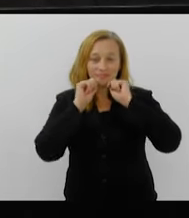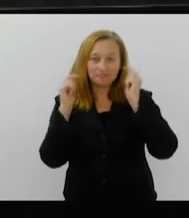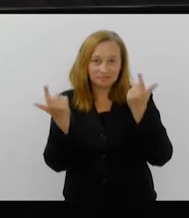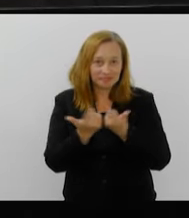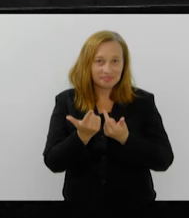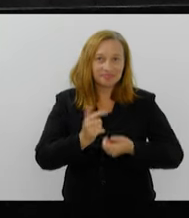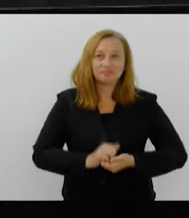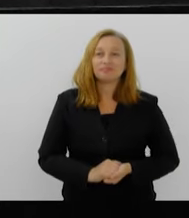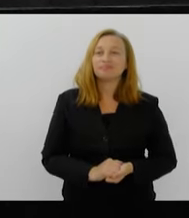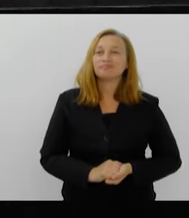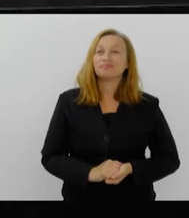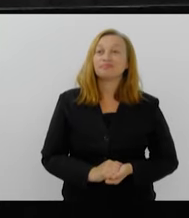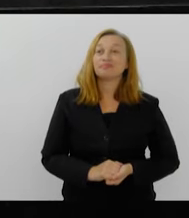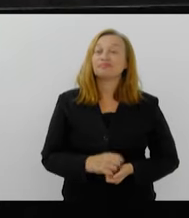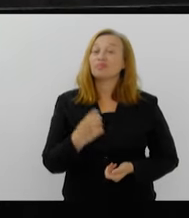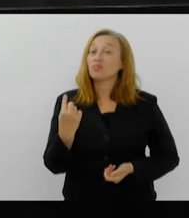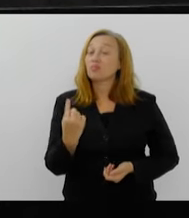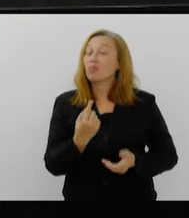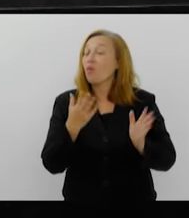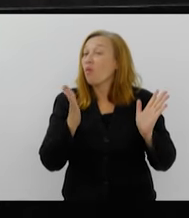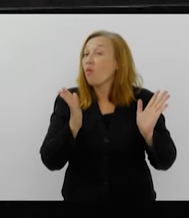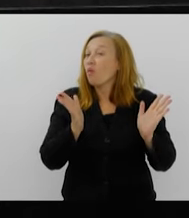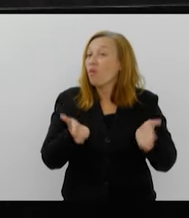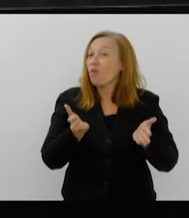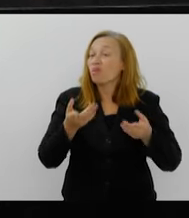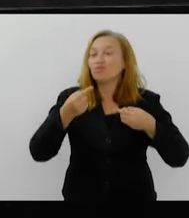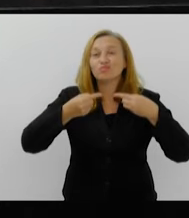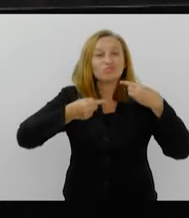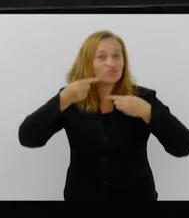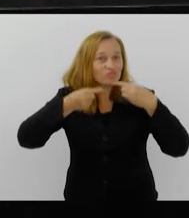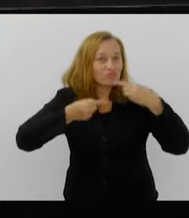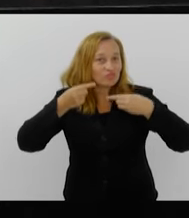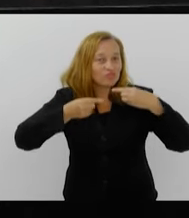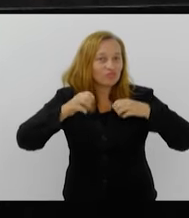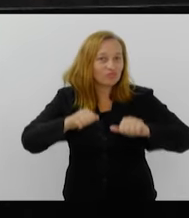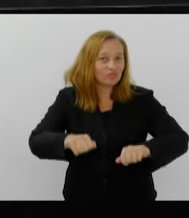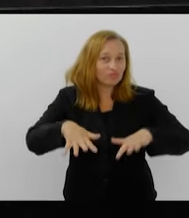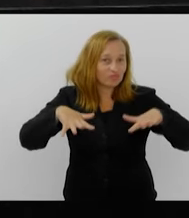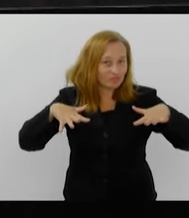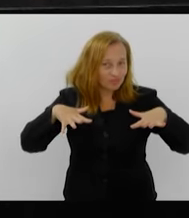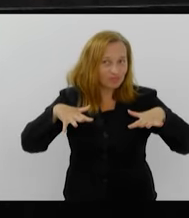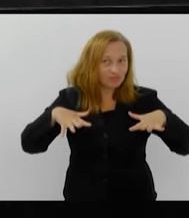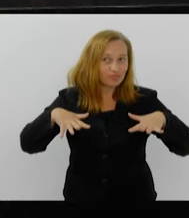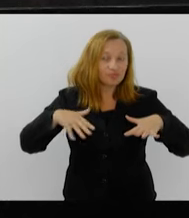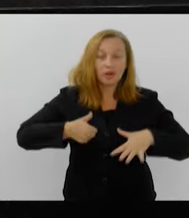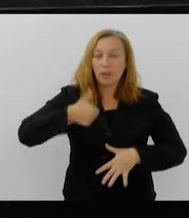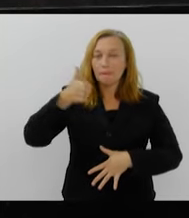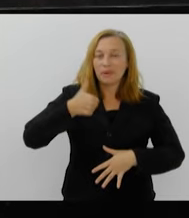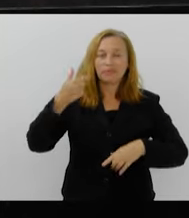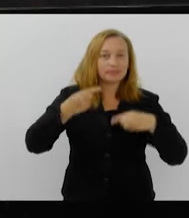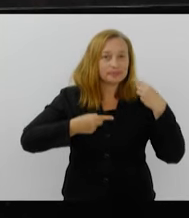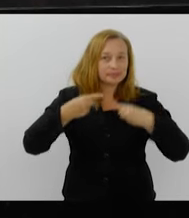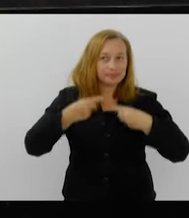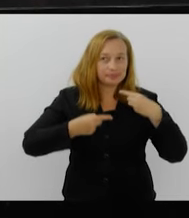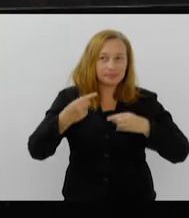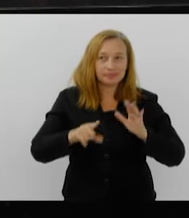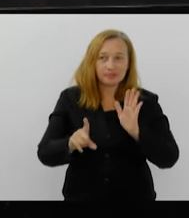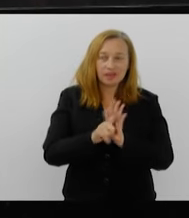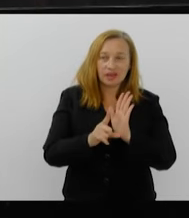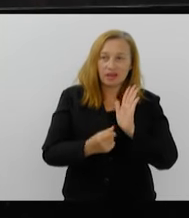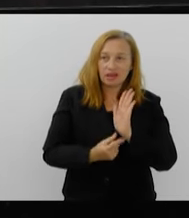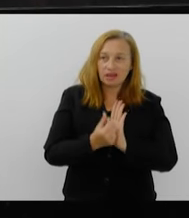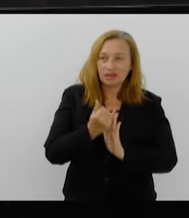Alerge. Nós hoje discutiremos em plenário, em primeira discussão, a Lei